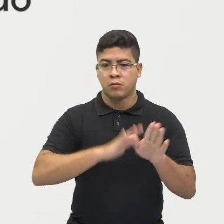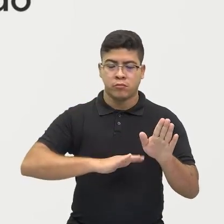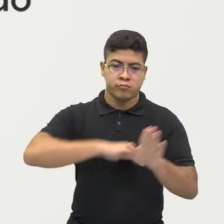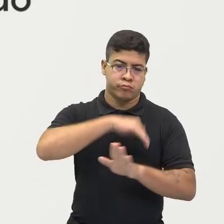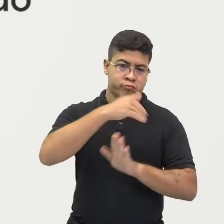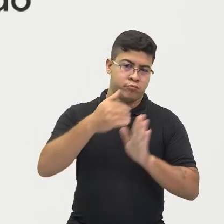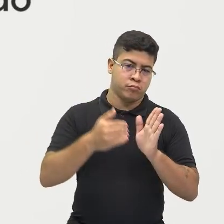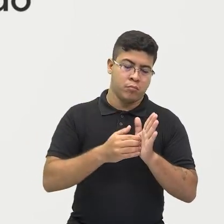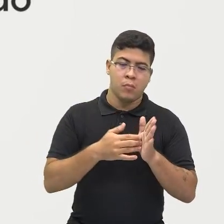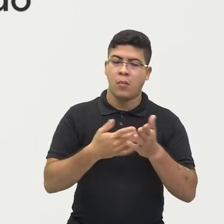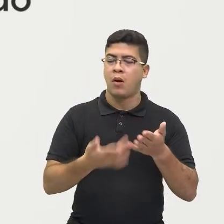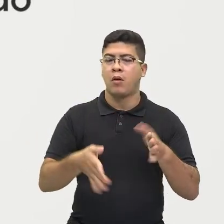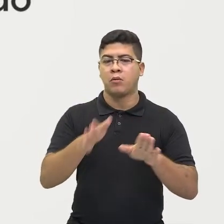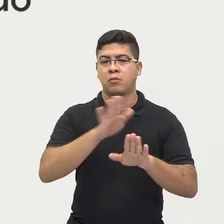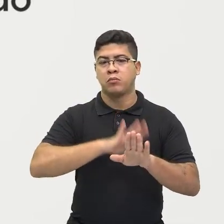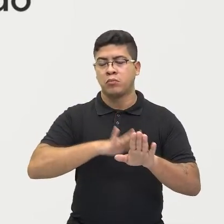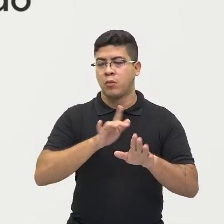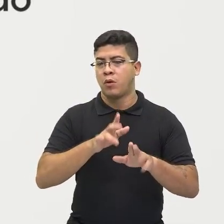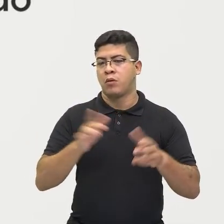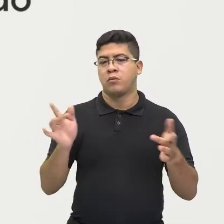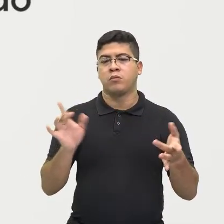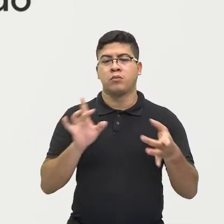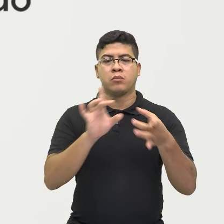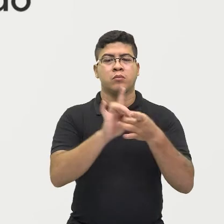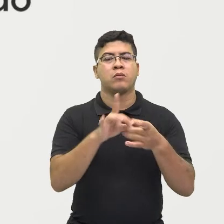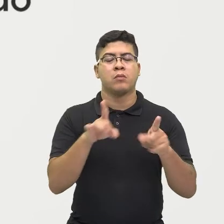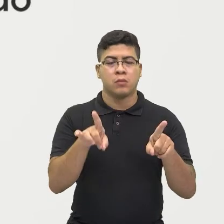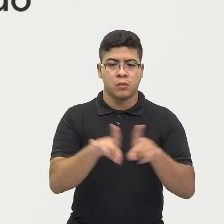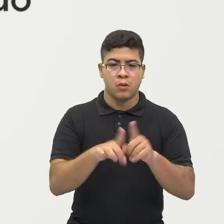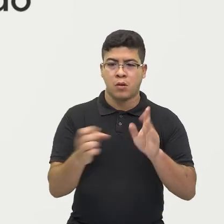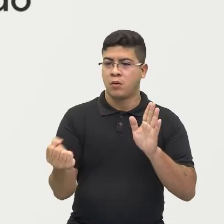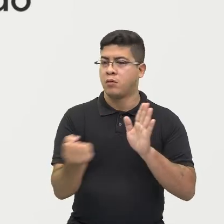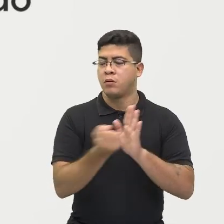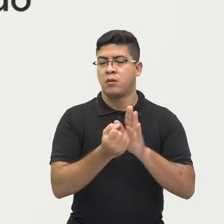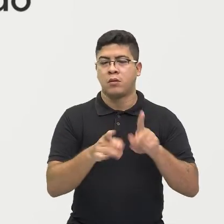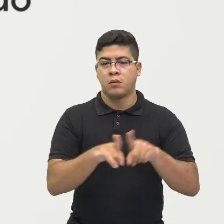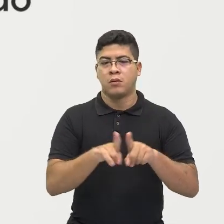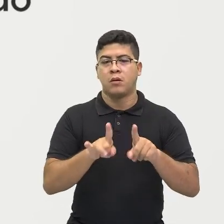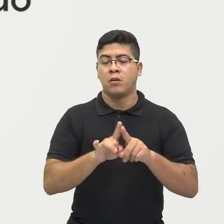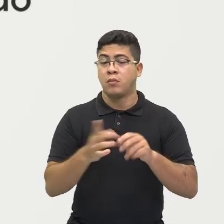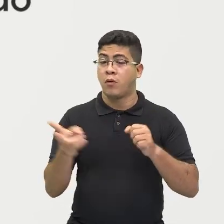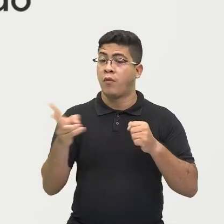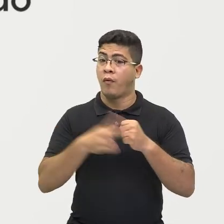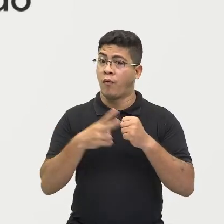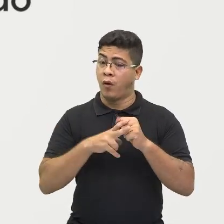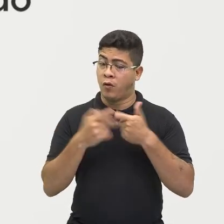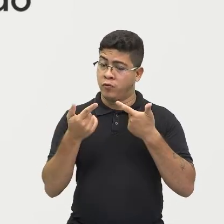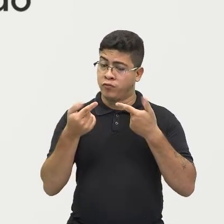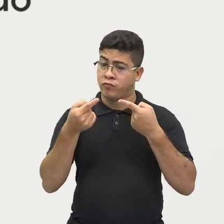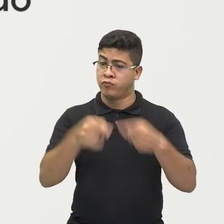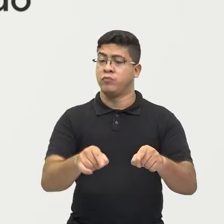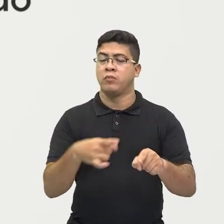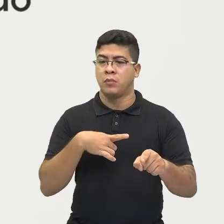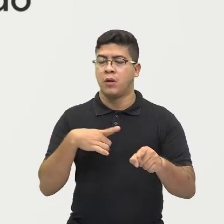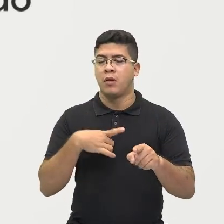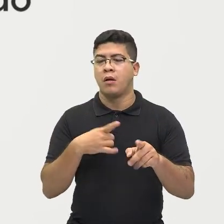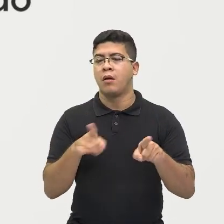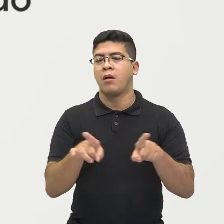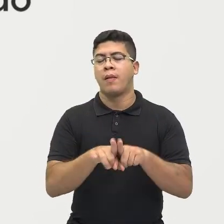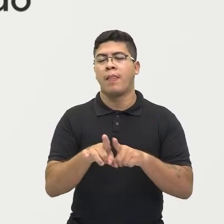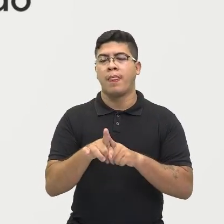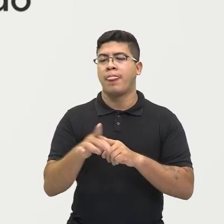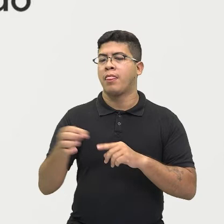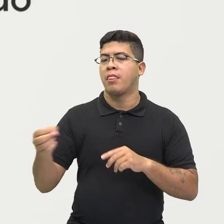estilo abstrato, simbólico, associativo, o uso na poesia de verbos incisivos, neologismos, ou seja,